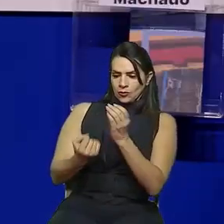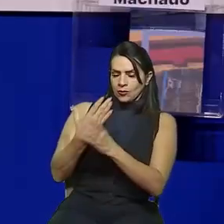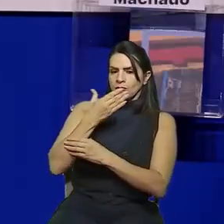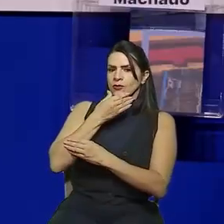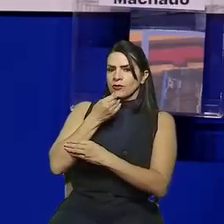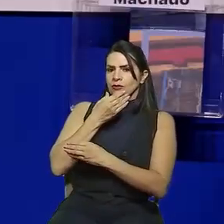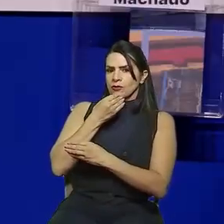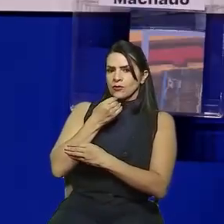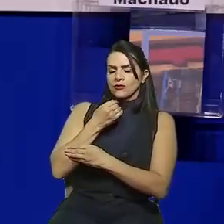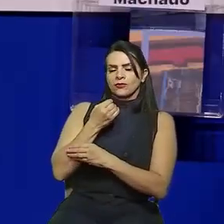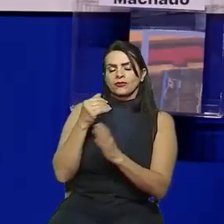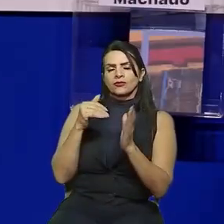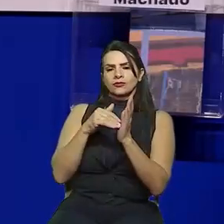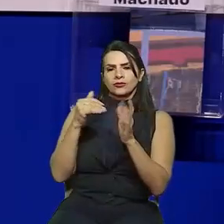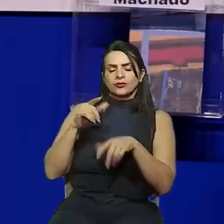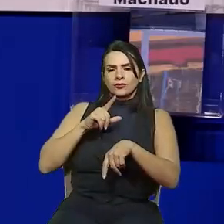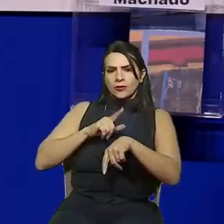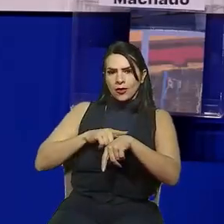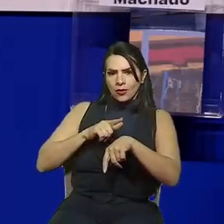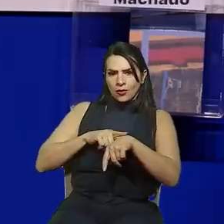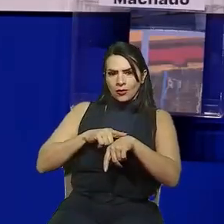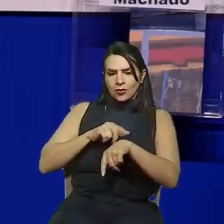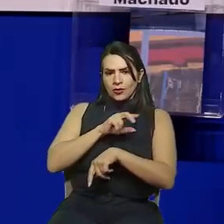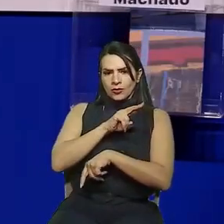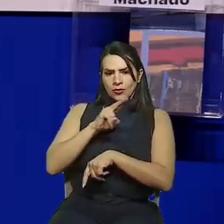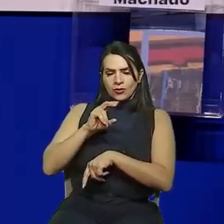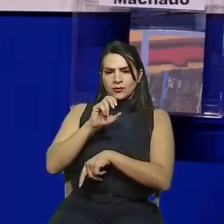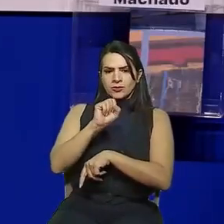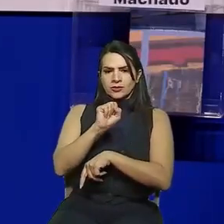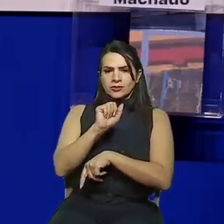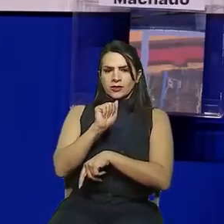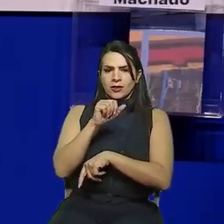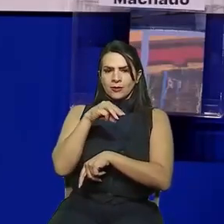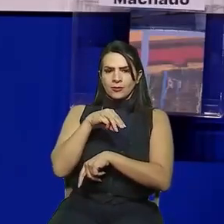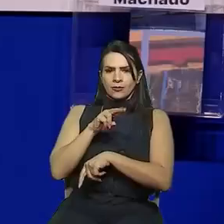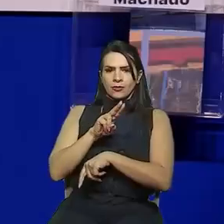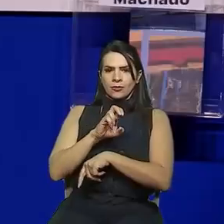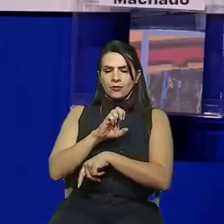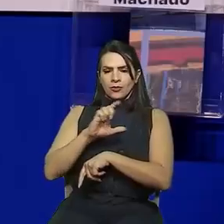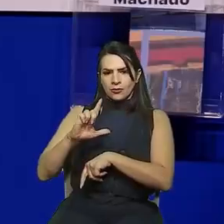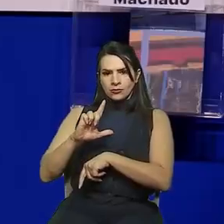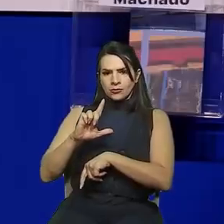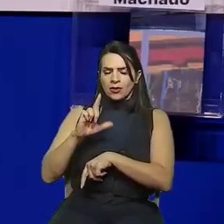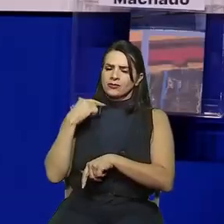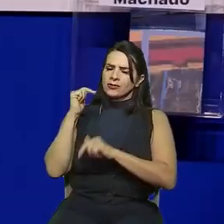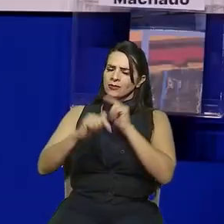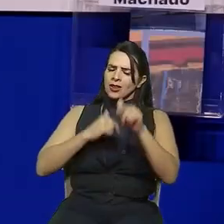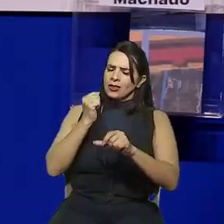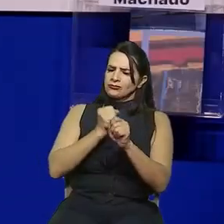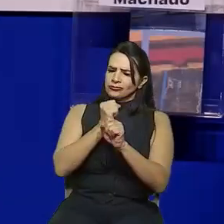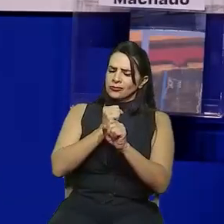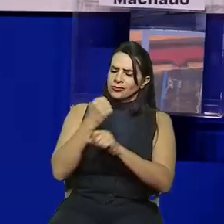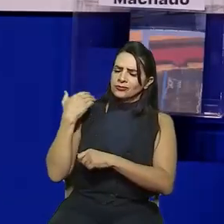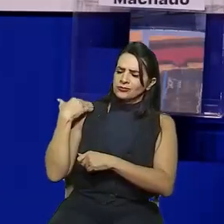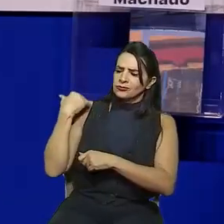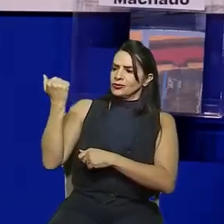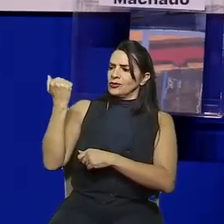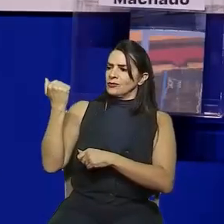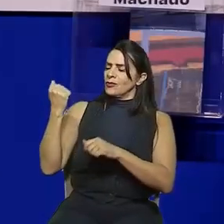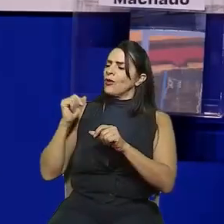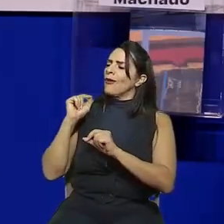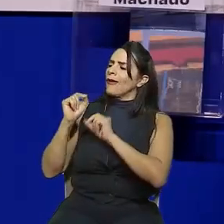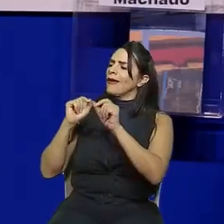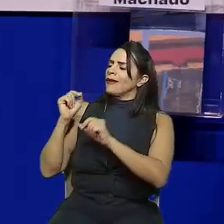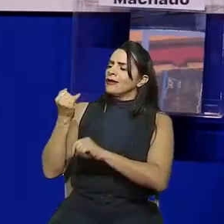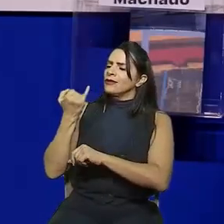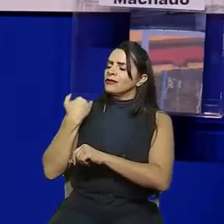Última Hora, Samuel Weiner, com quem eu trabalhei muitos anos, me chamou e falou, o que você disse, meu jovem?